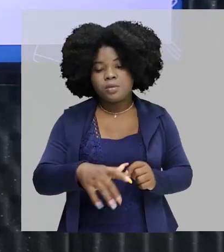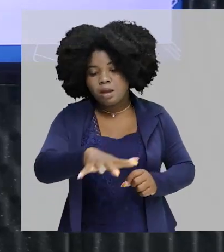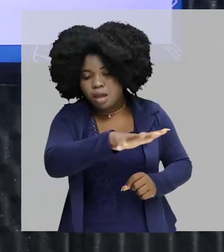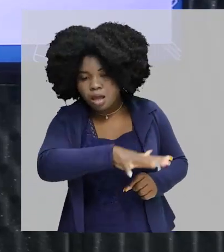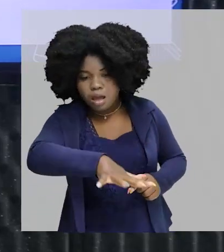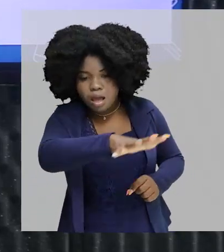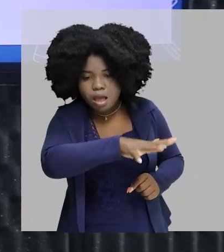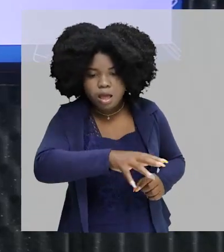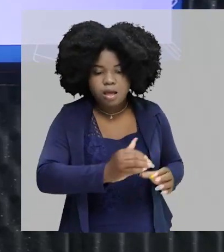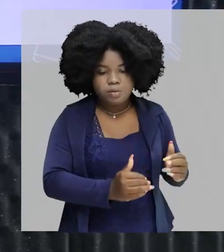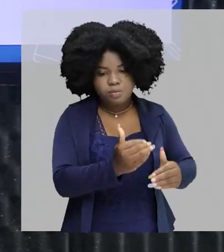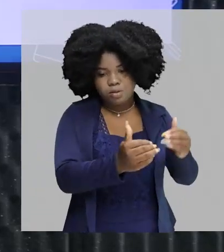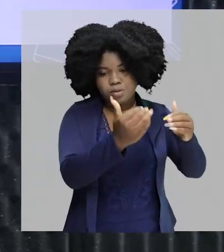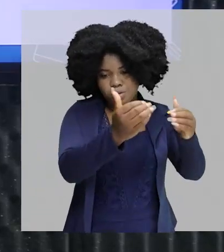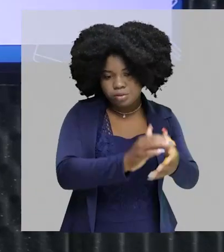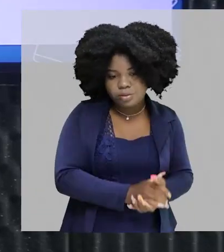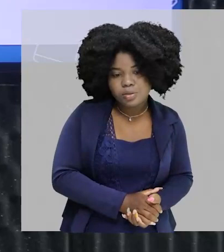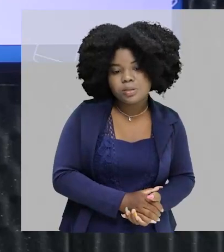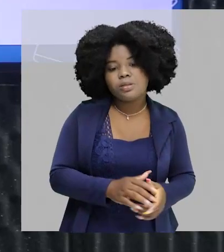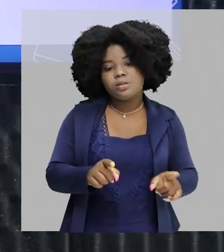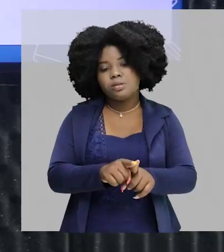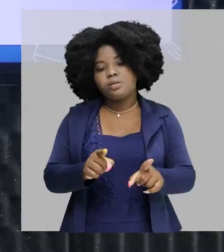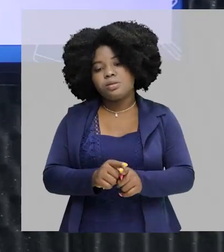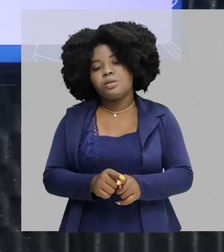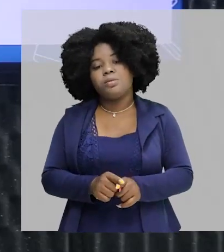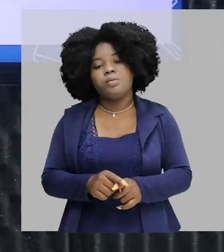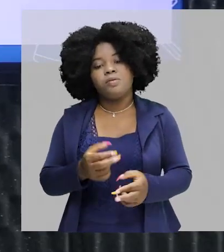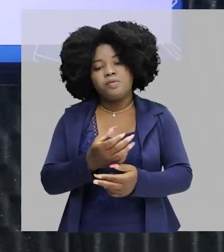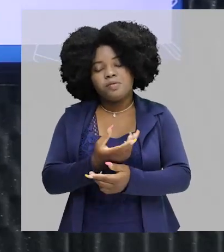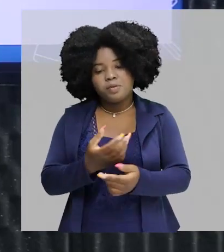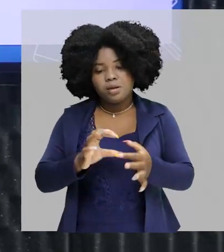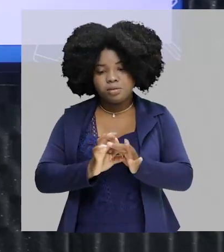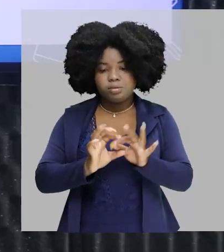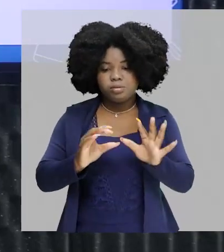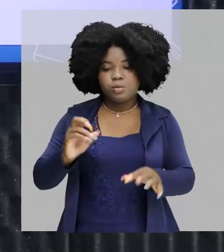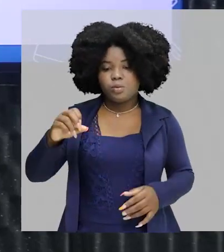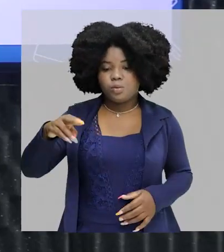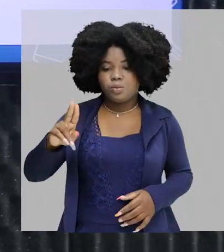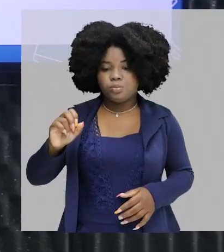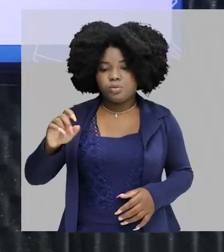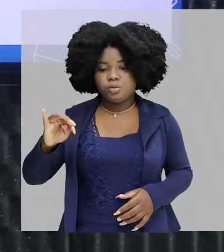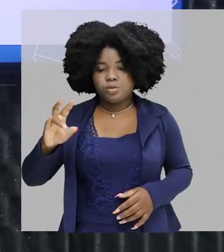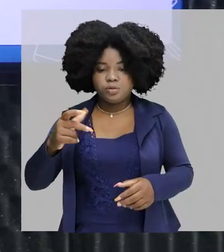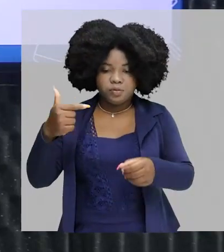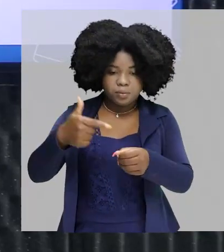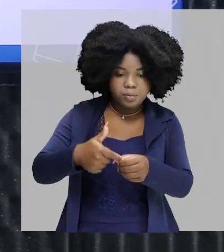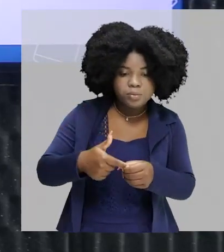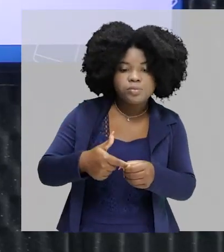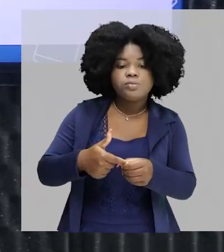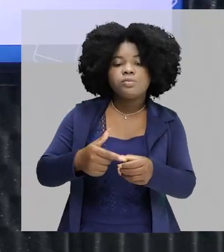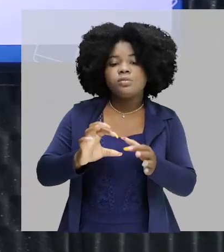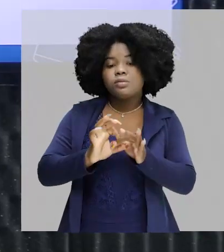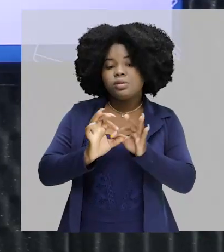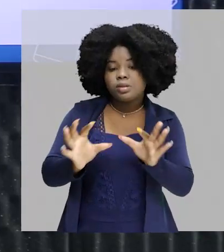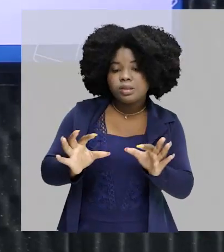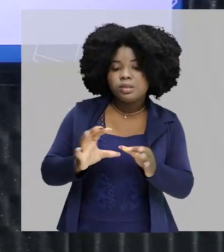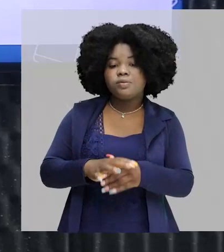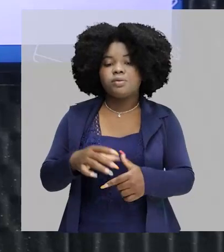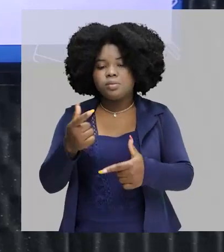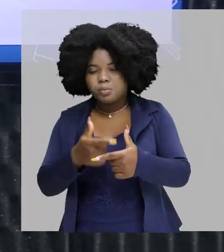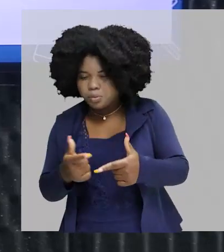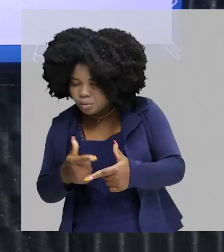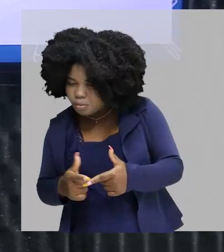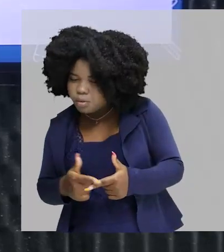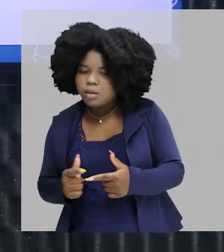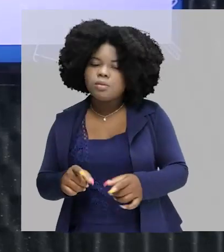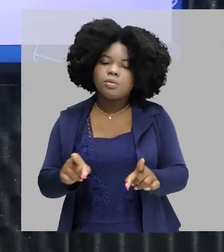usina, grande disponibilidade de combustível, pequeno risco no transporte do combustível, pequena quantidade